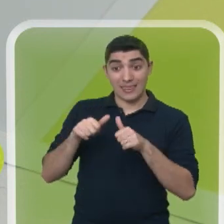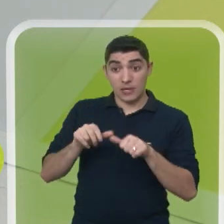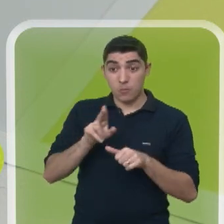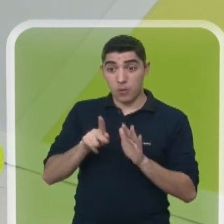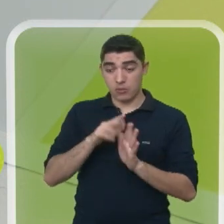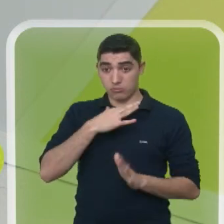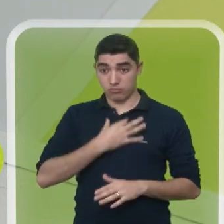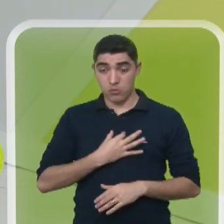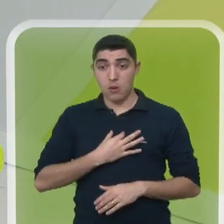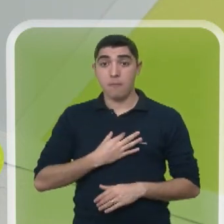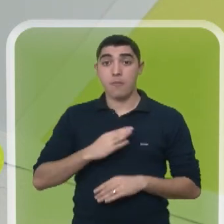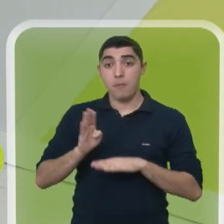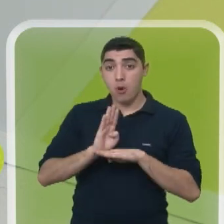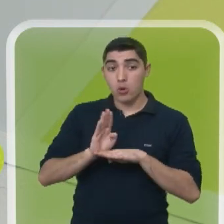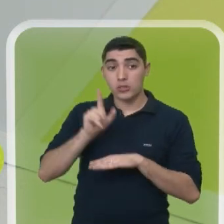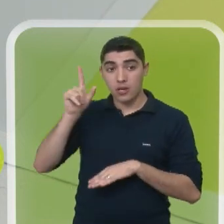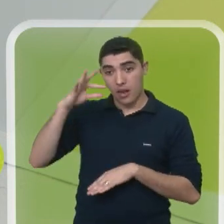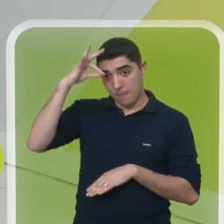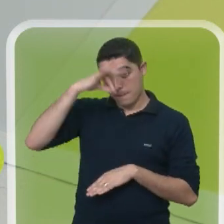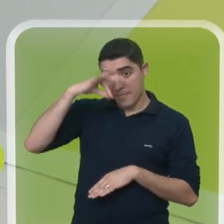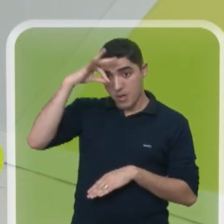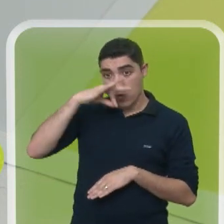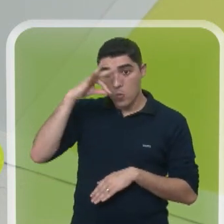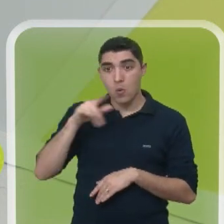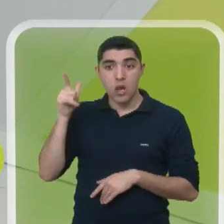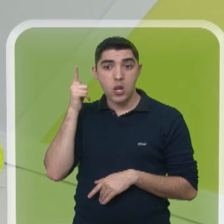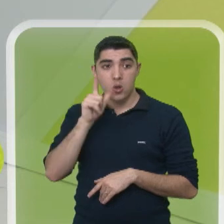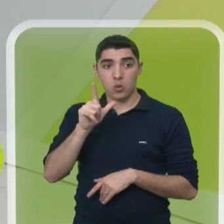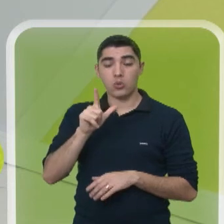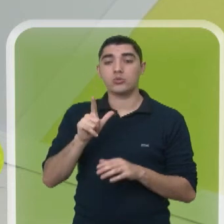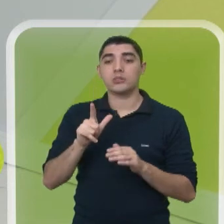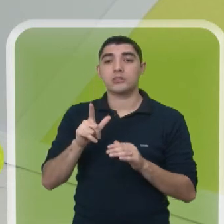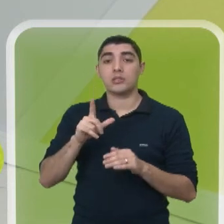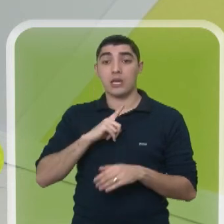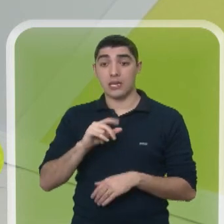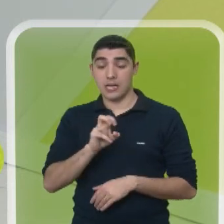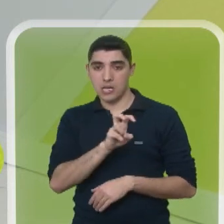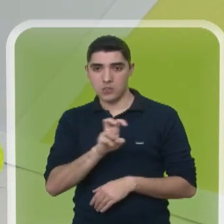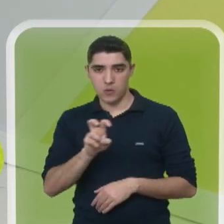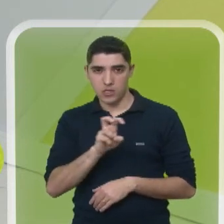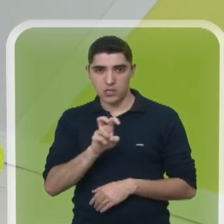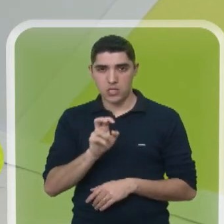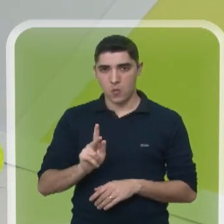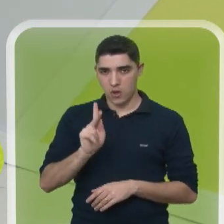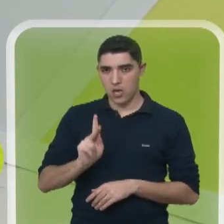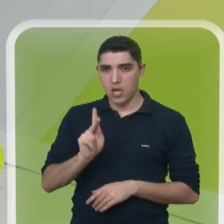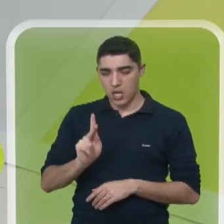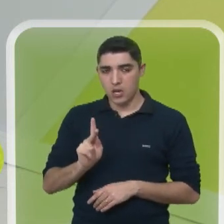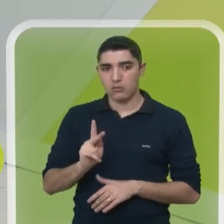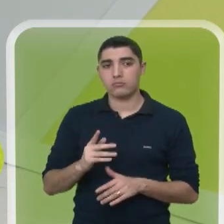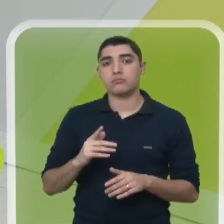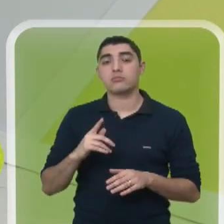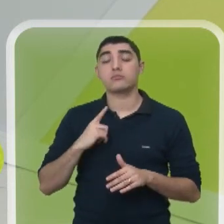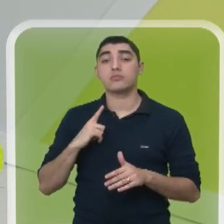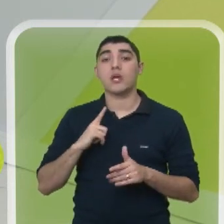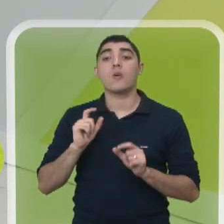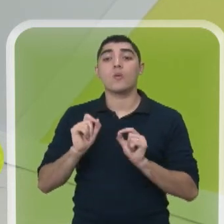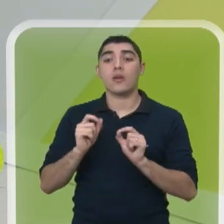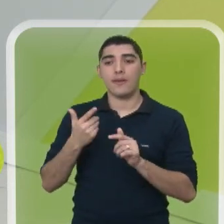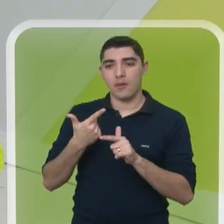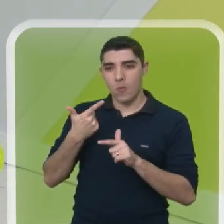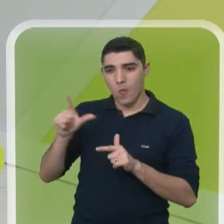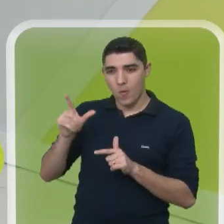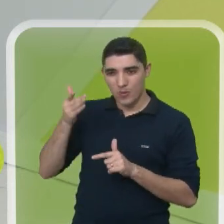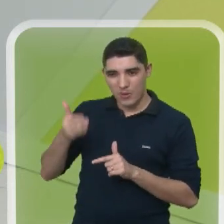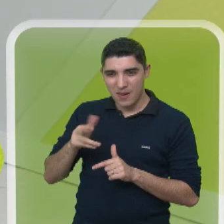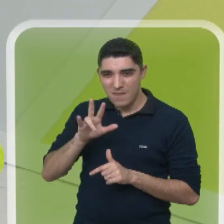lá em Lima, no Peru, na categoria até 55 quilos. E aquela seletiva europeia que o Brunão citou ali, que o Micael